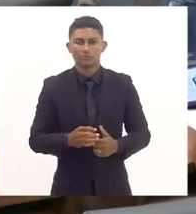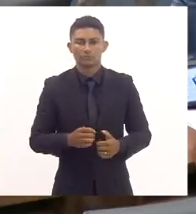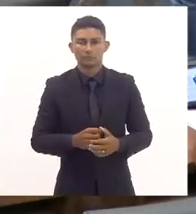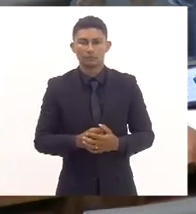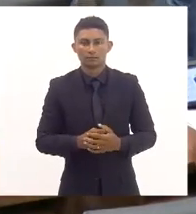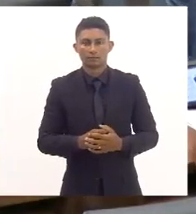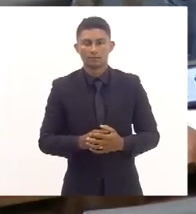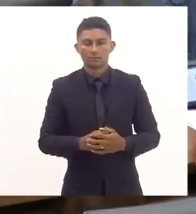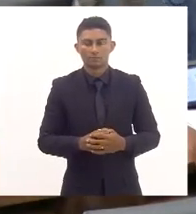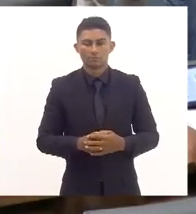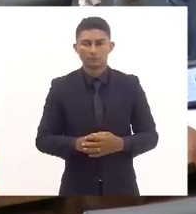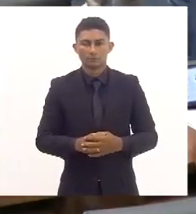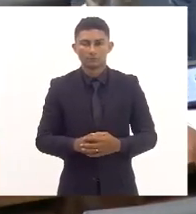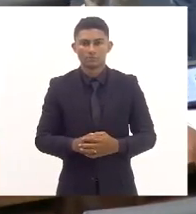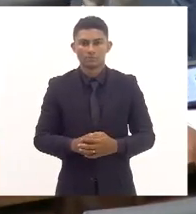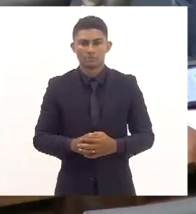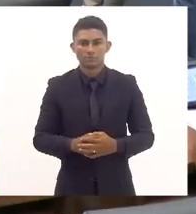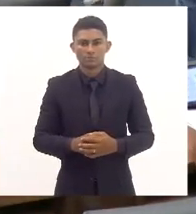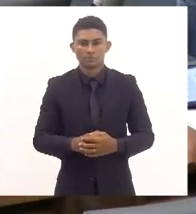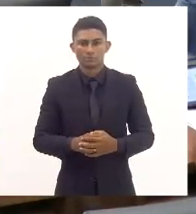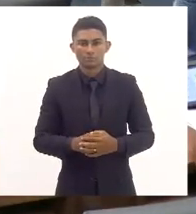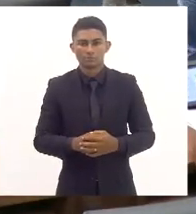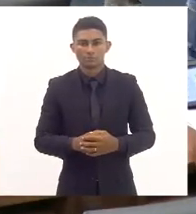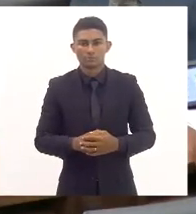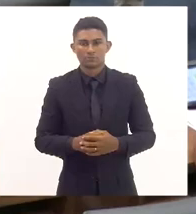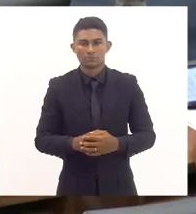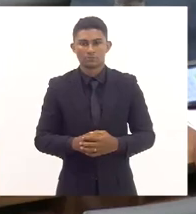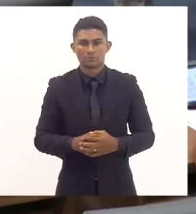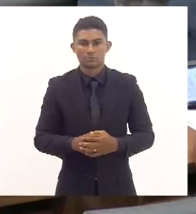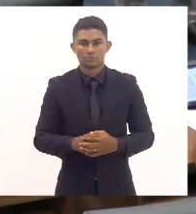a resolver me falaram